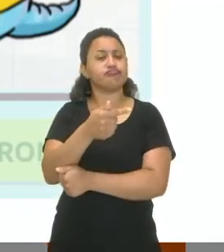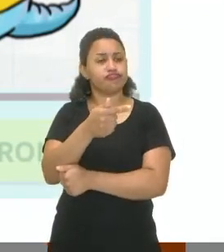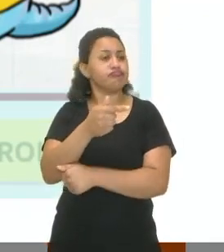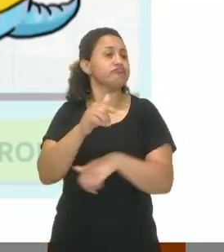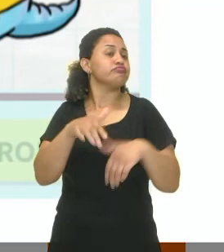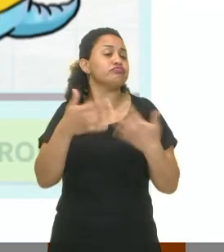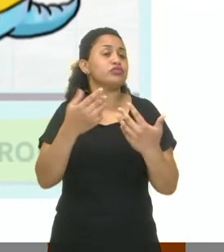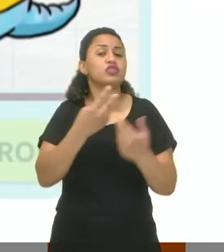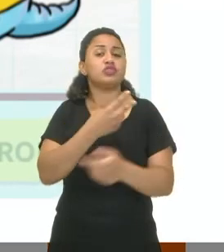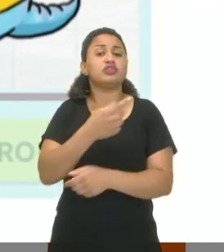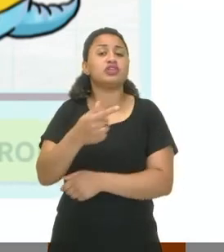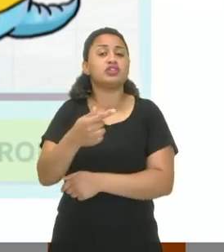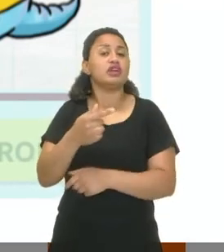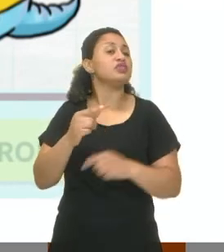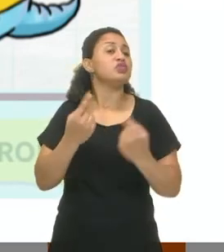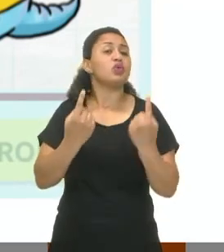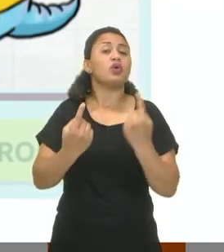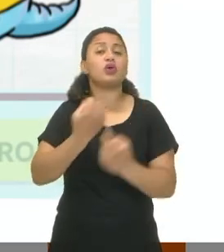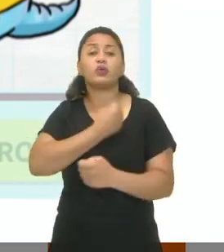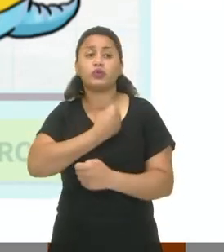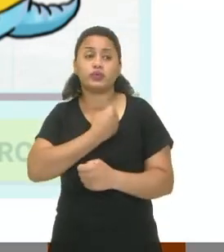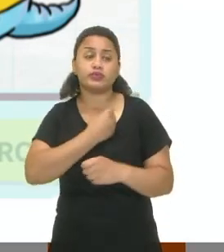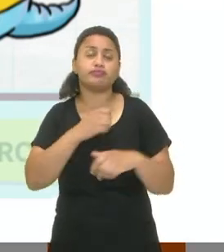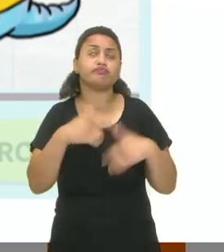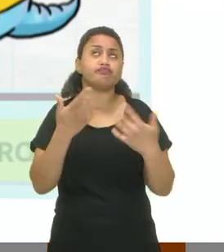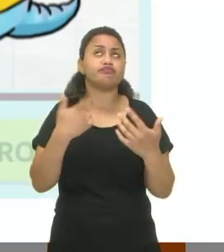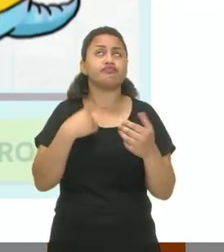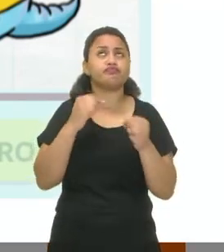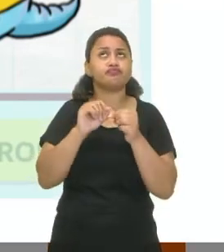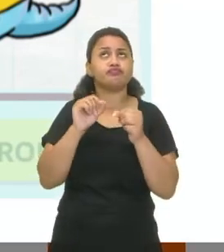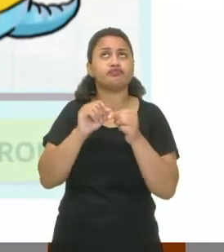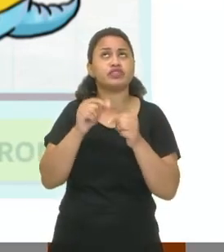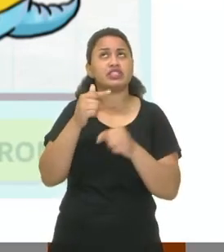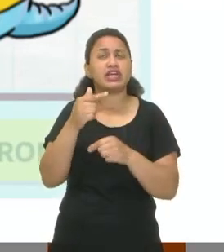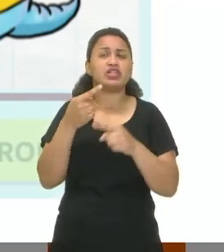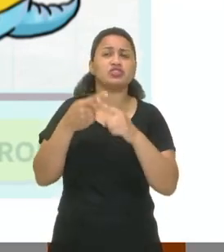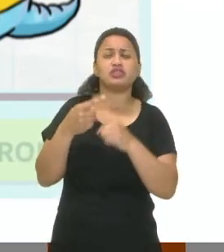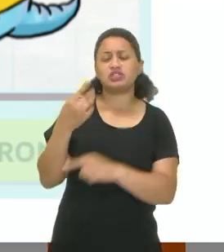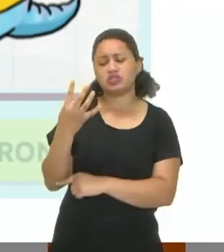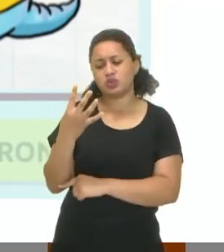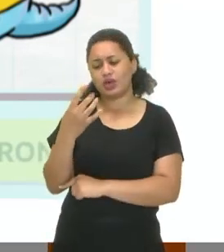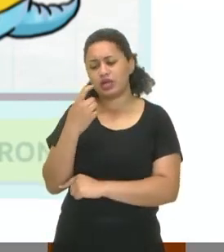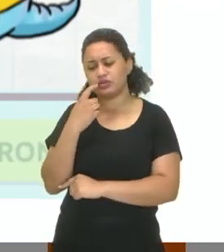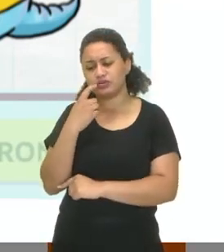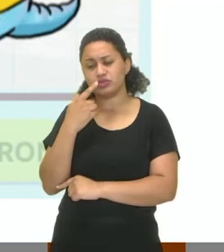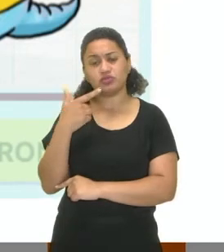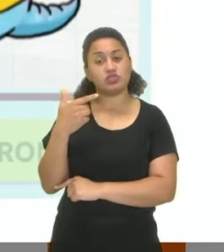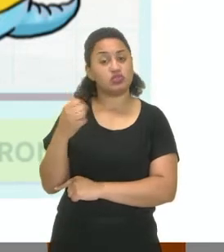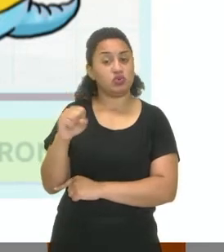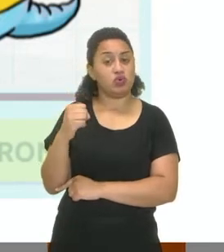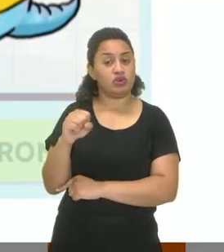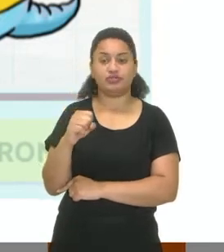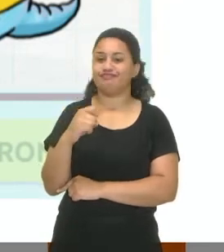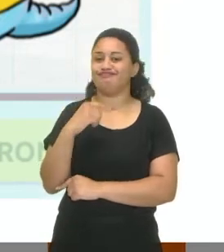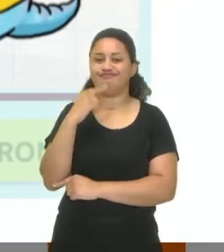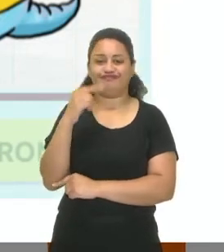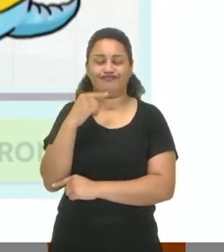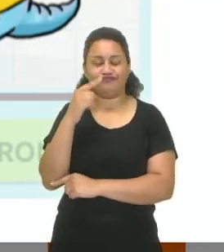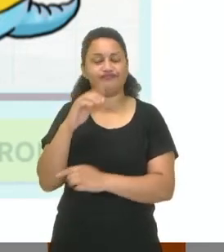próximo do 27, tá? Então, se eu fizer 7 vezes 4, vai dar 28, né?